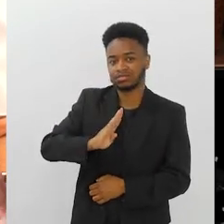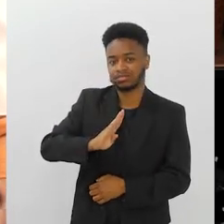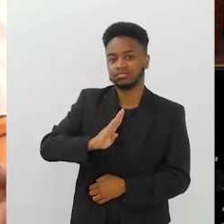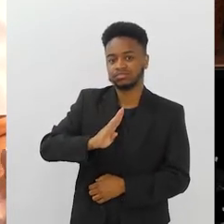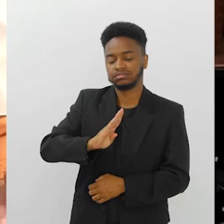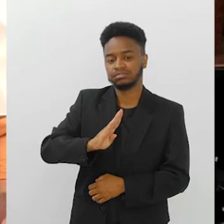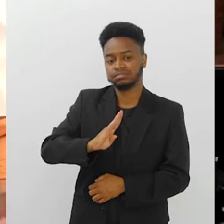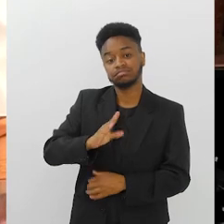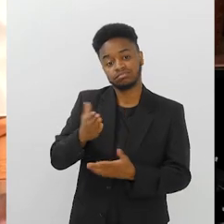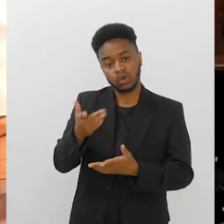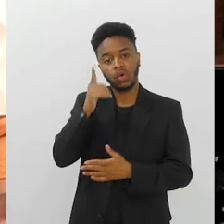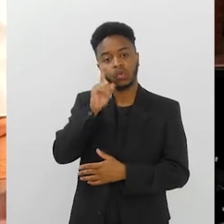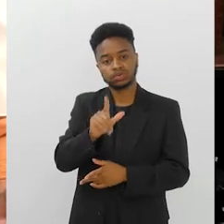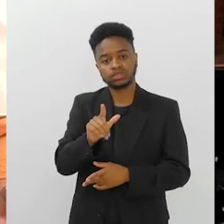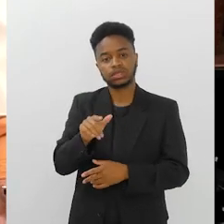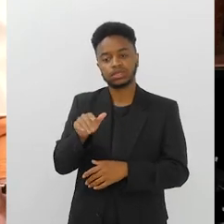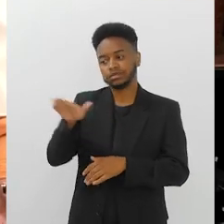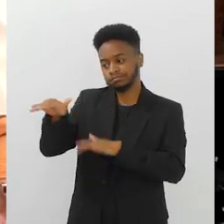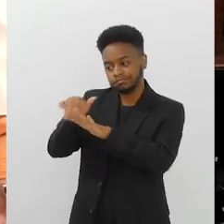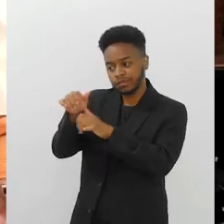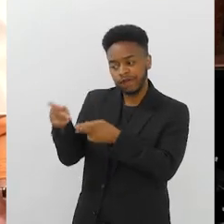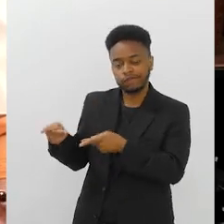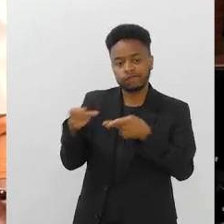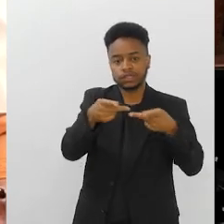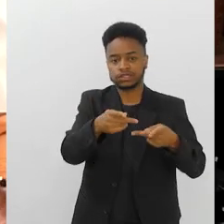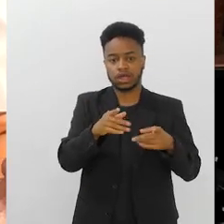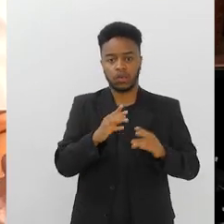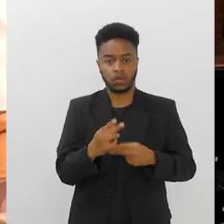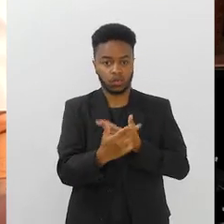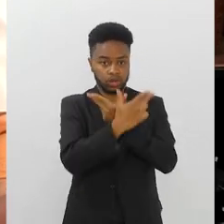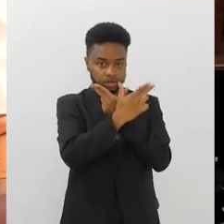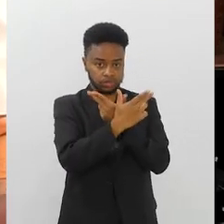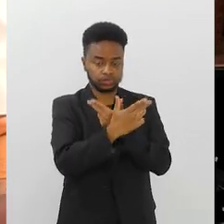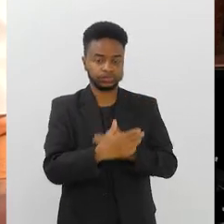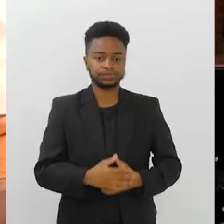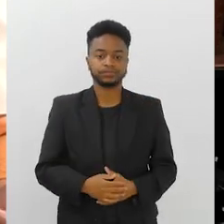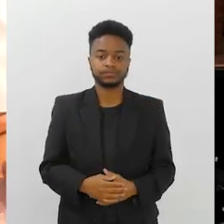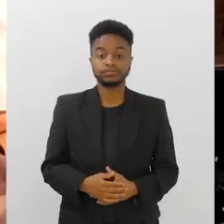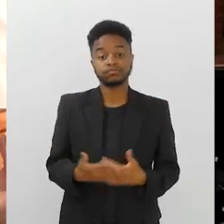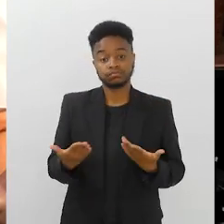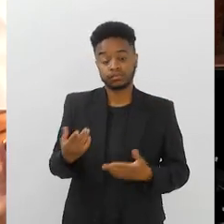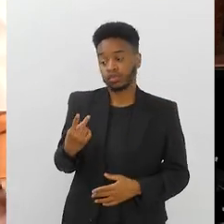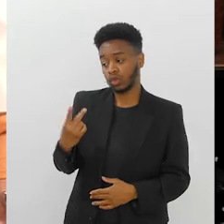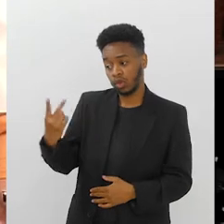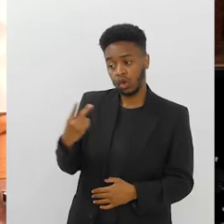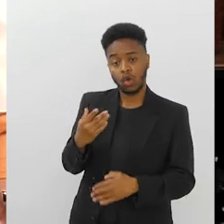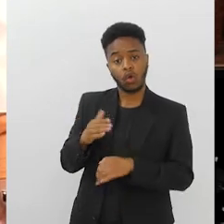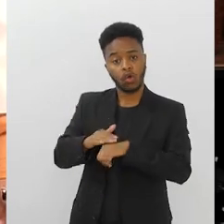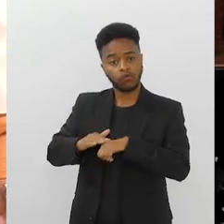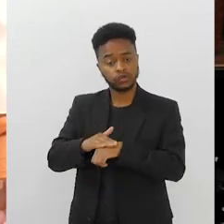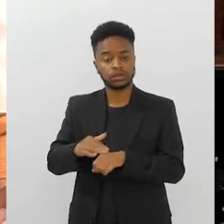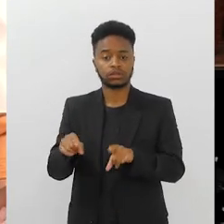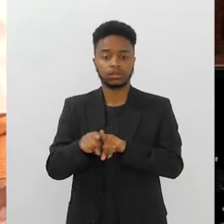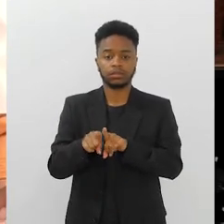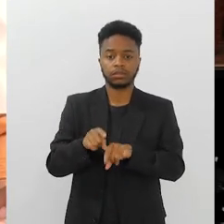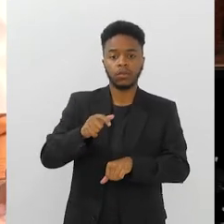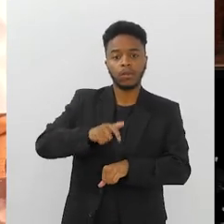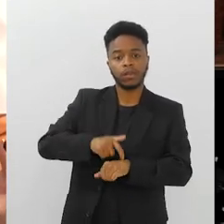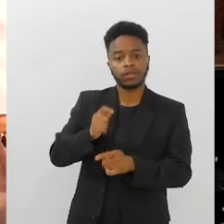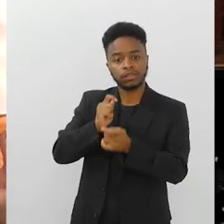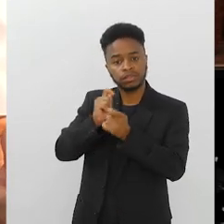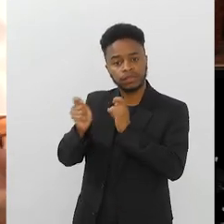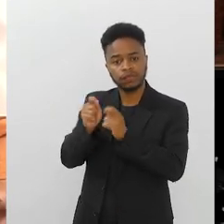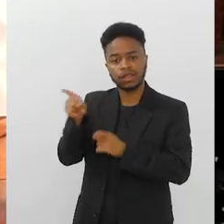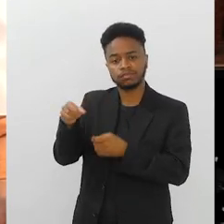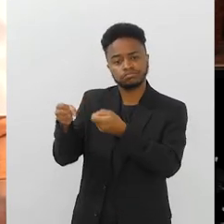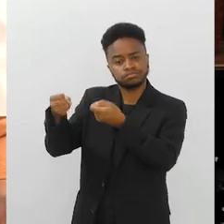gratuitamente até o Cristo Redentor e conversando e dando entrevistas também ele